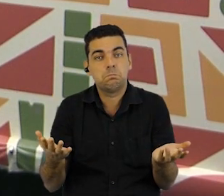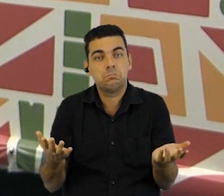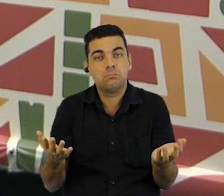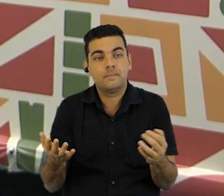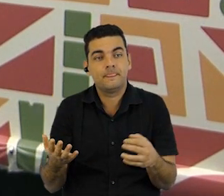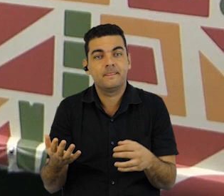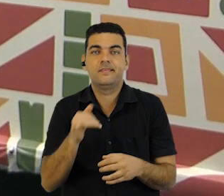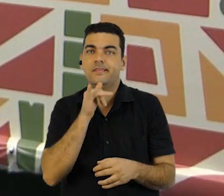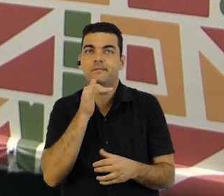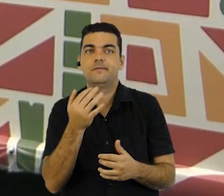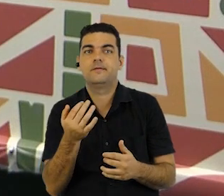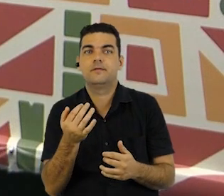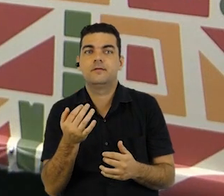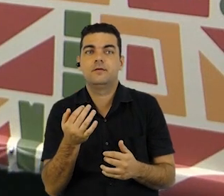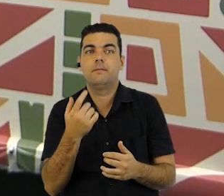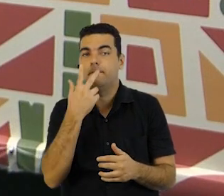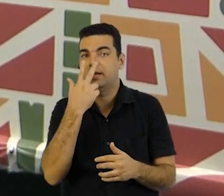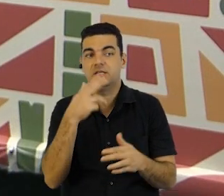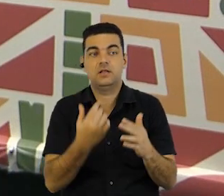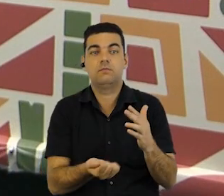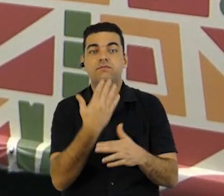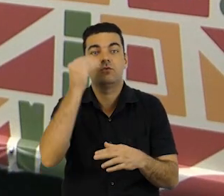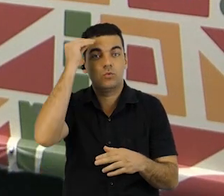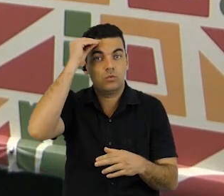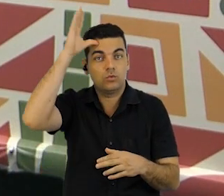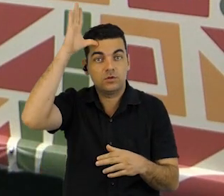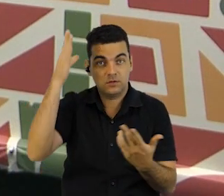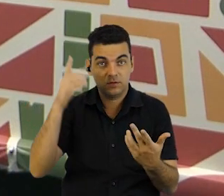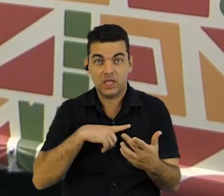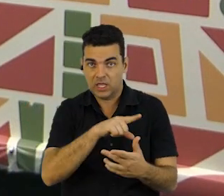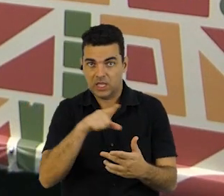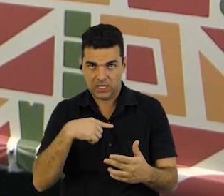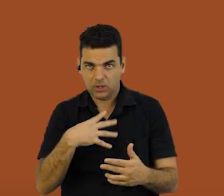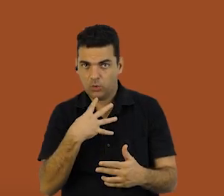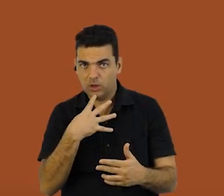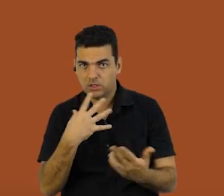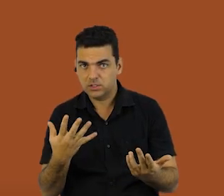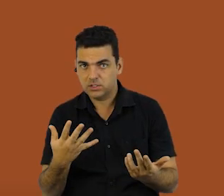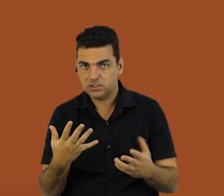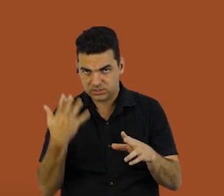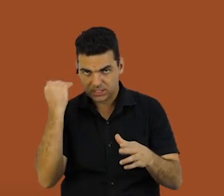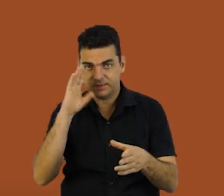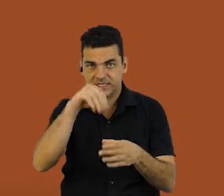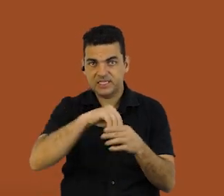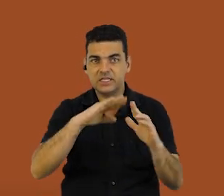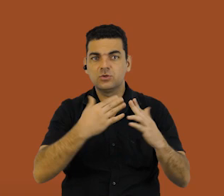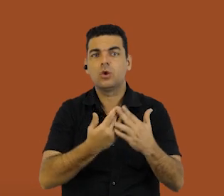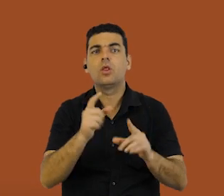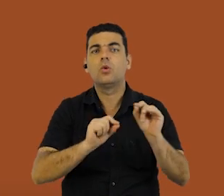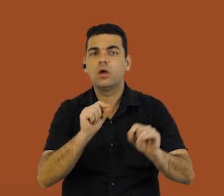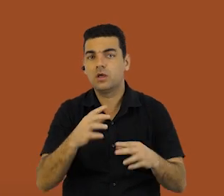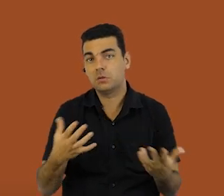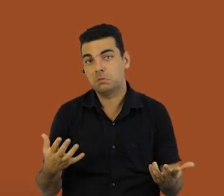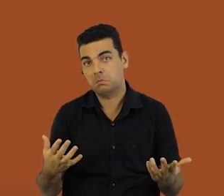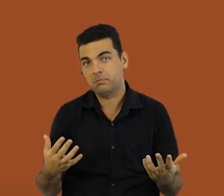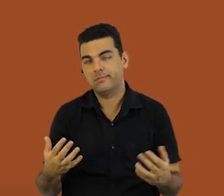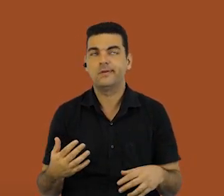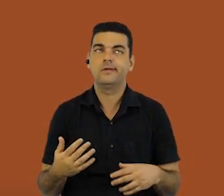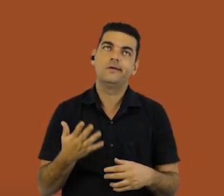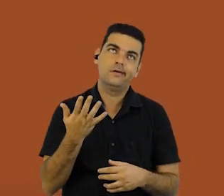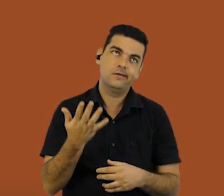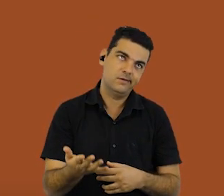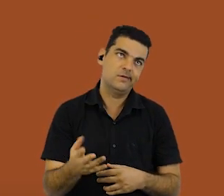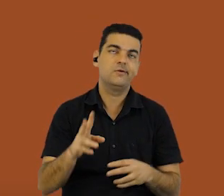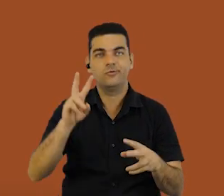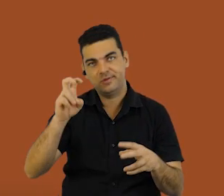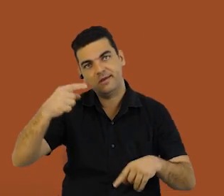são acolhidos na produção de conhecimento dos seus povos? Onde é que eles se encontram nessa escola, né? E aí a gente volta para